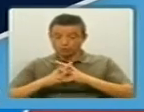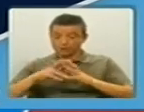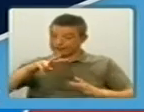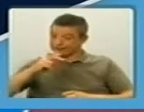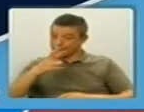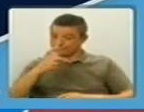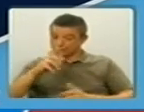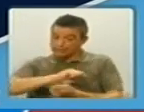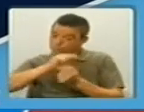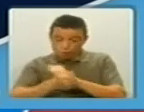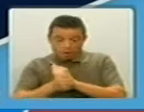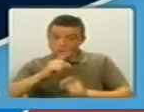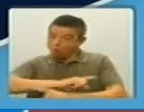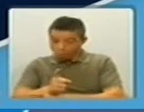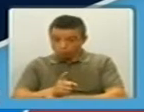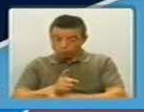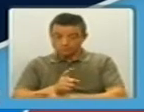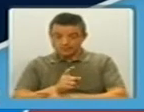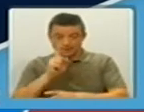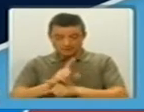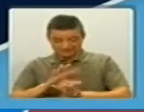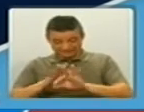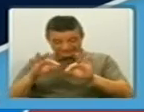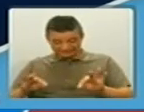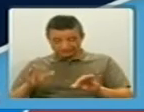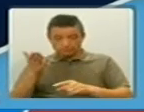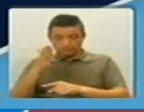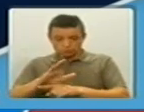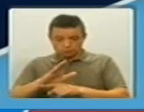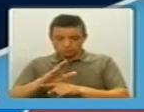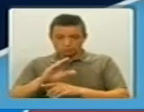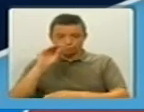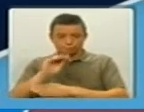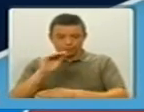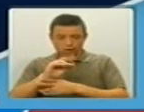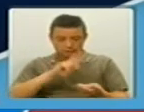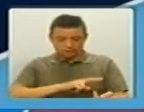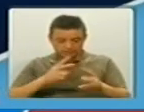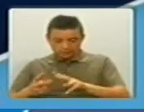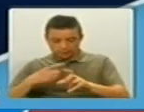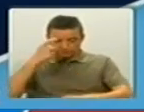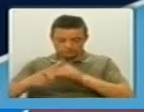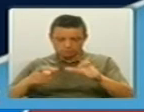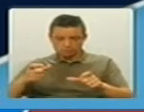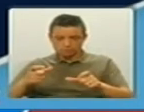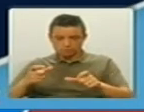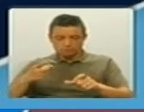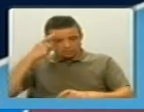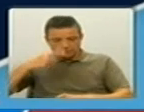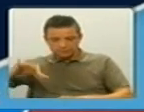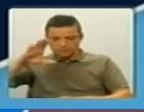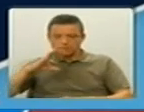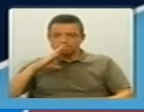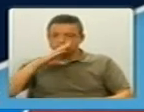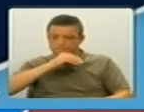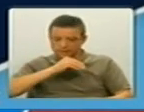tem que ser corrigida imediatamente. Da mesma maneira que, por exemplo, em transações bancárias de um cliente, imagina que uma padaria de um